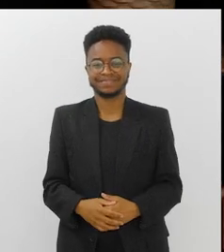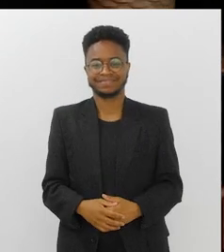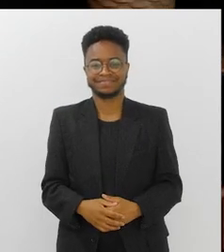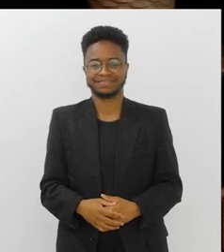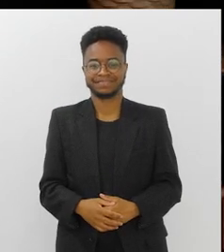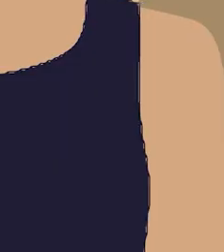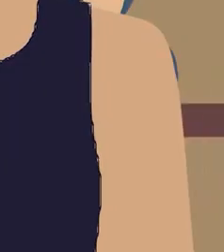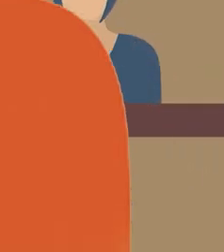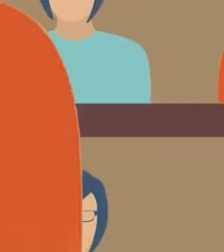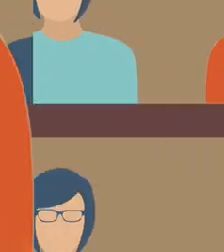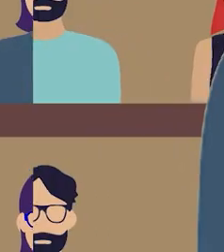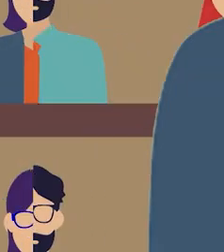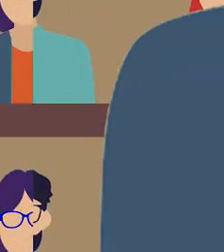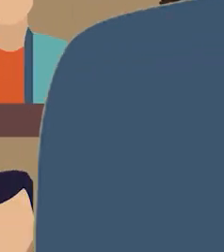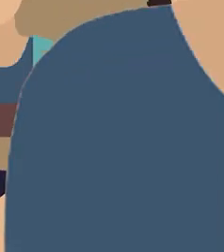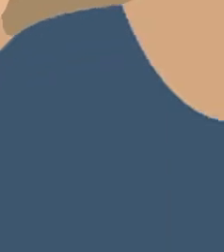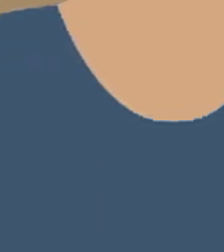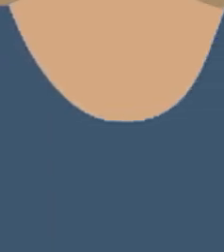a